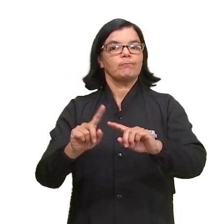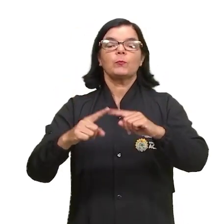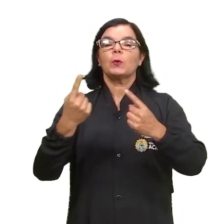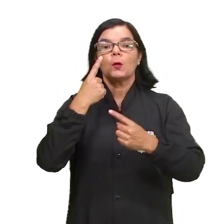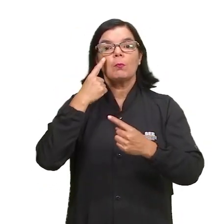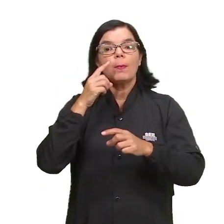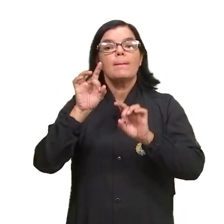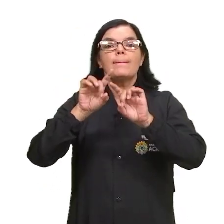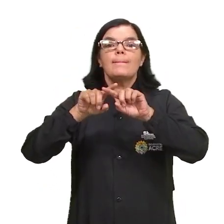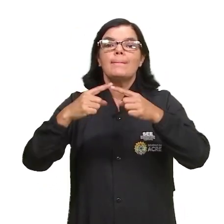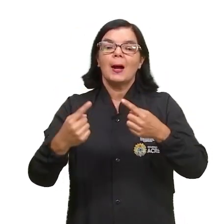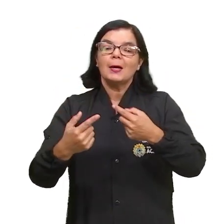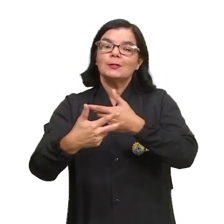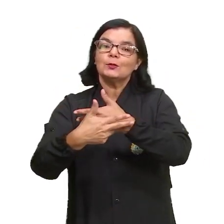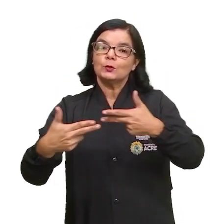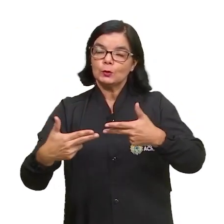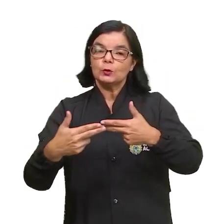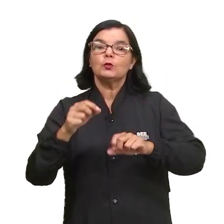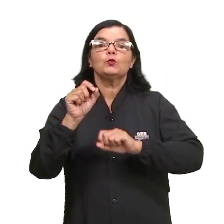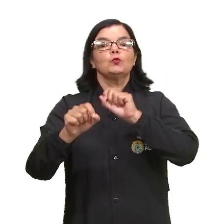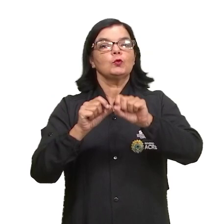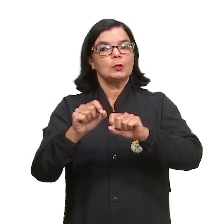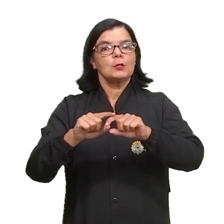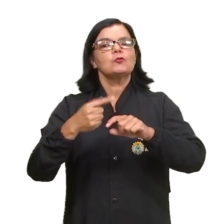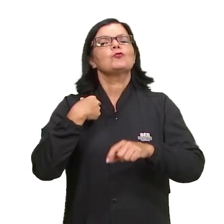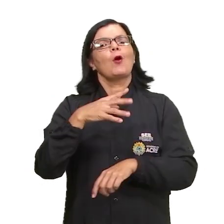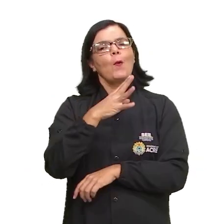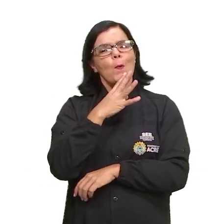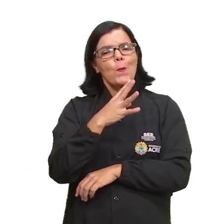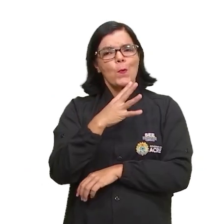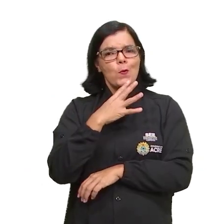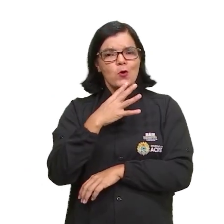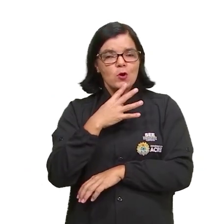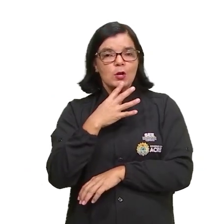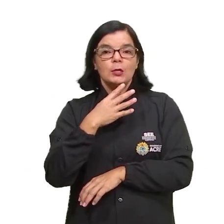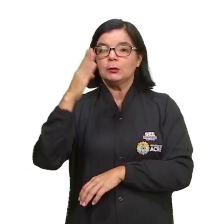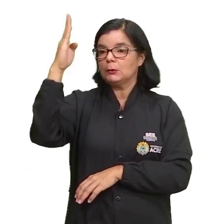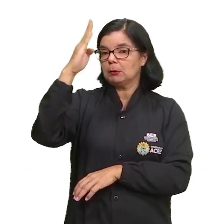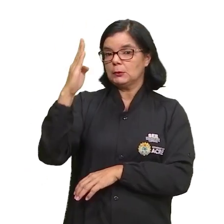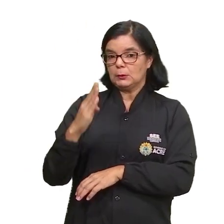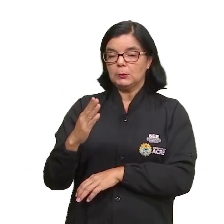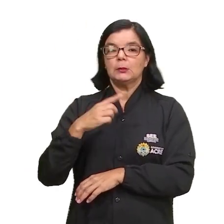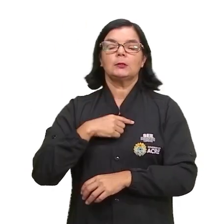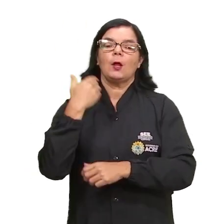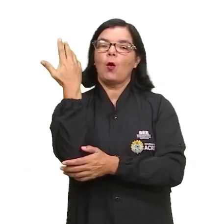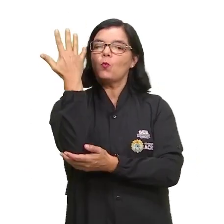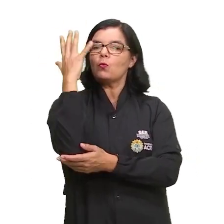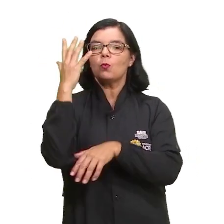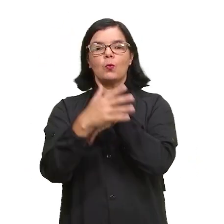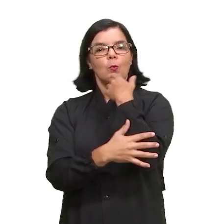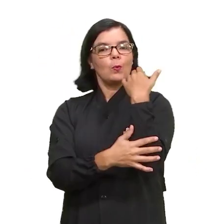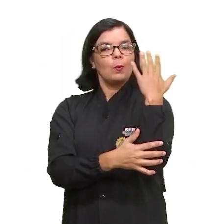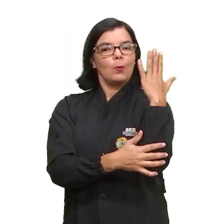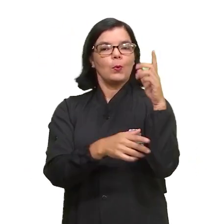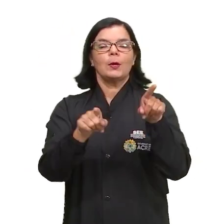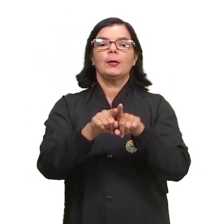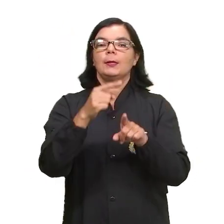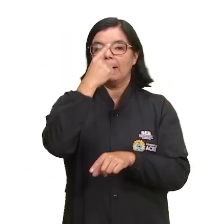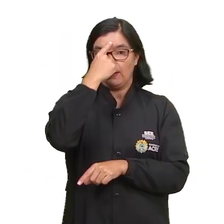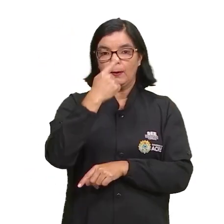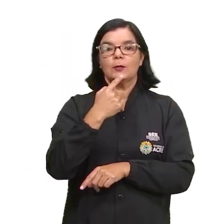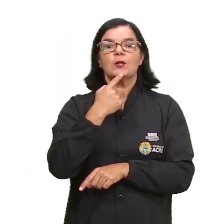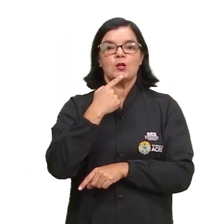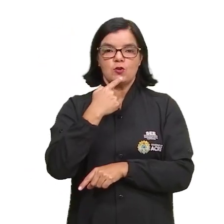são aspectos e elementos que tratam de o que a gente conhece como ser Brasil, Você tem a Carmen Miranda aqui representada, você